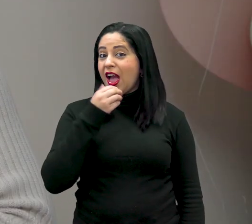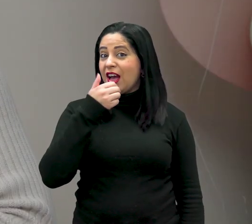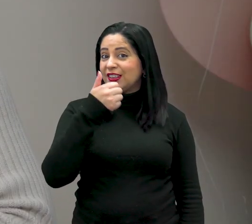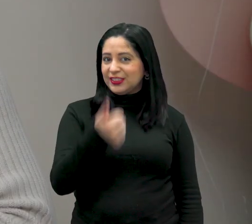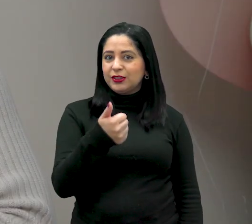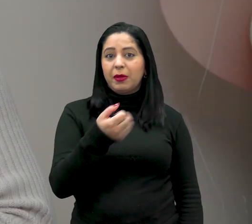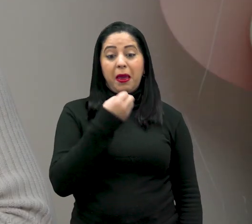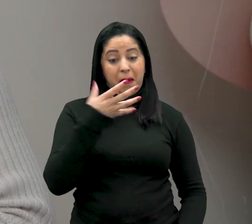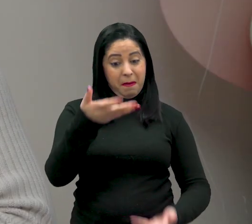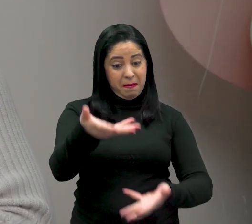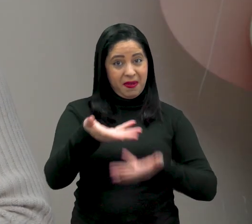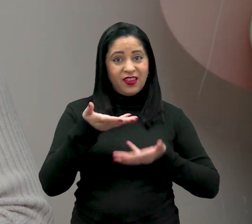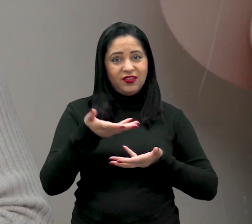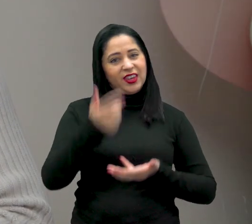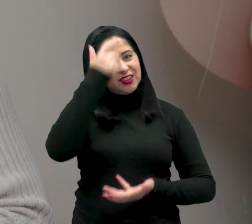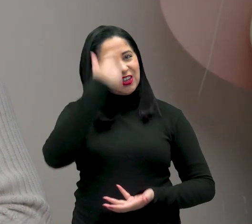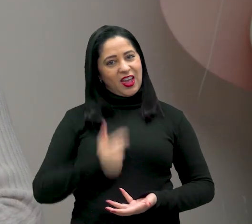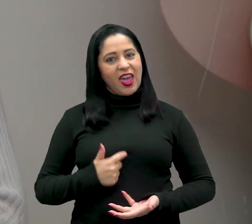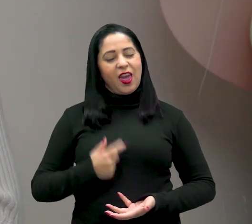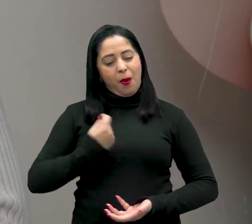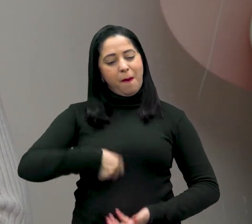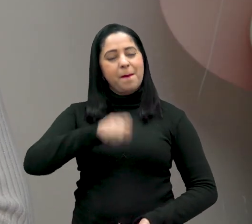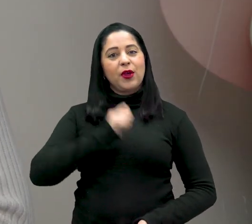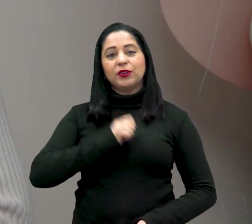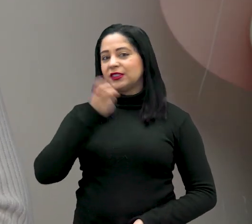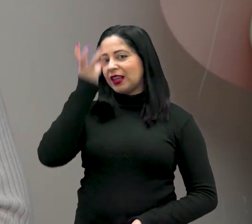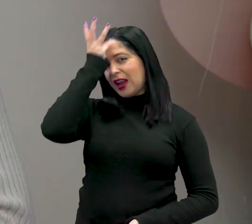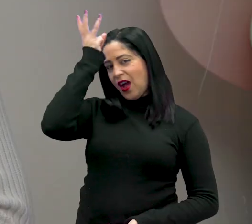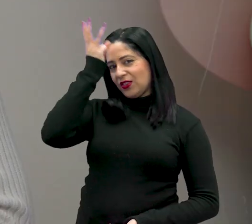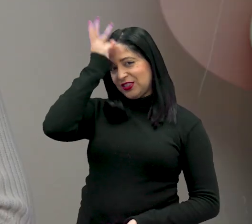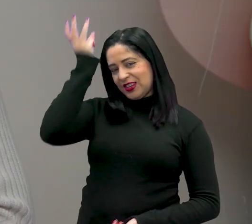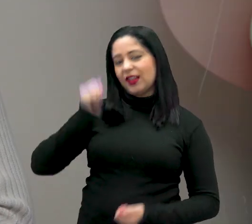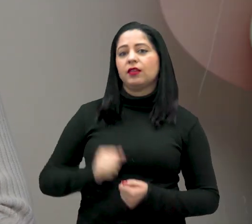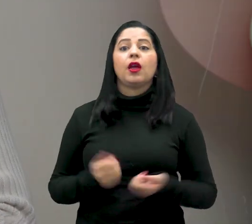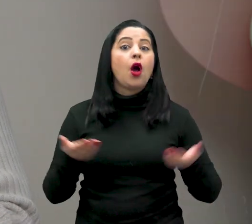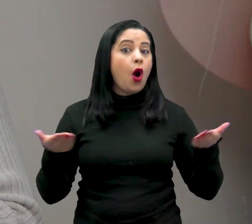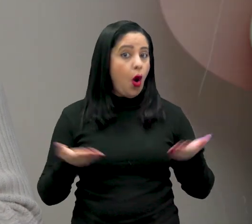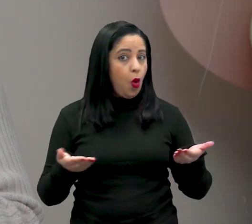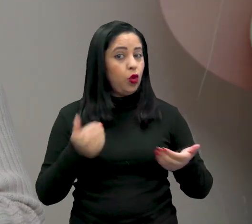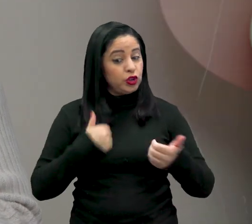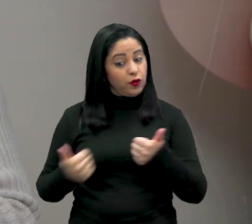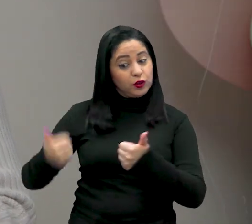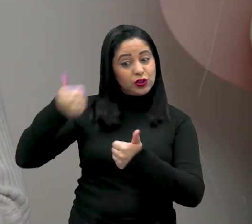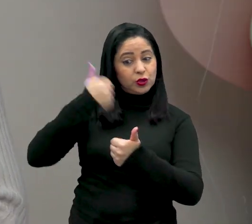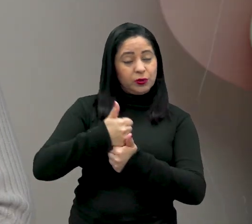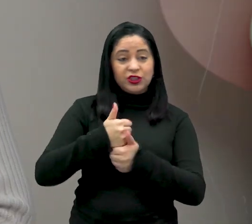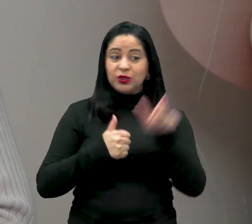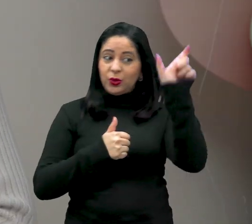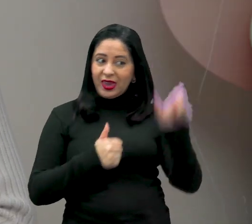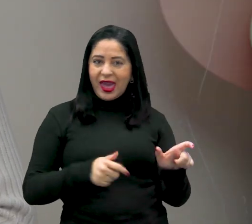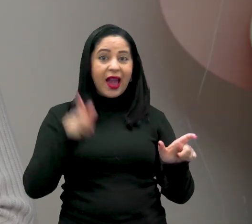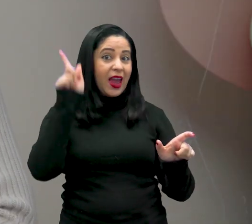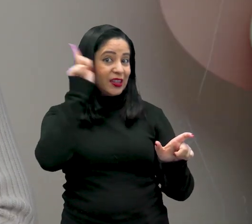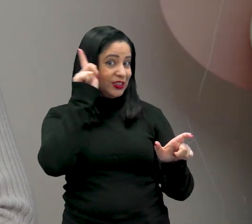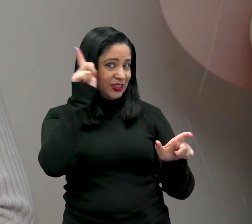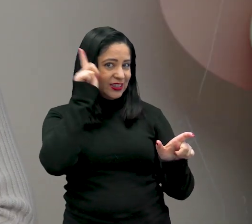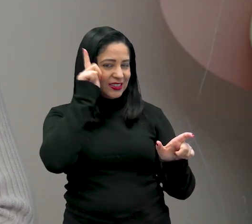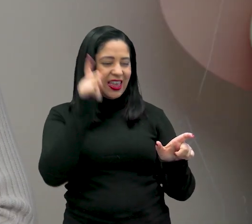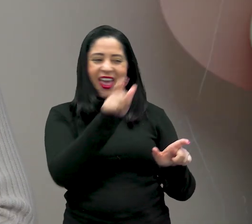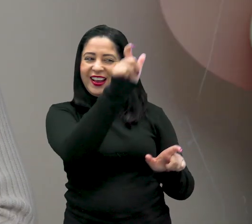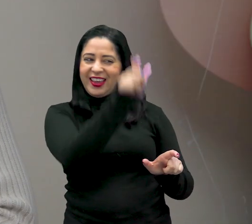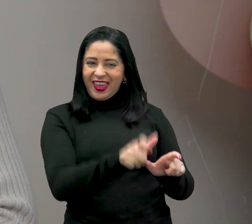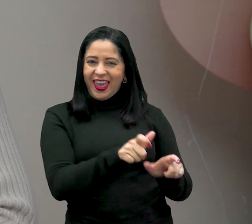Oi, pessoal, tudo bem por aí? Bem-vindos! Eu sou Thiago Bezerra e hoje, excepcionalmente, eu vou substituir a nossa querida amiga